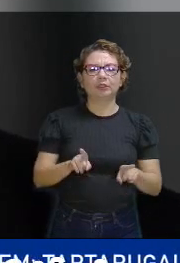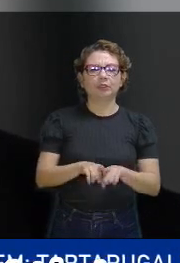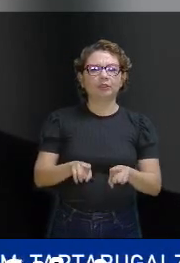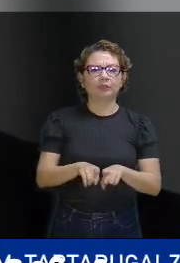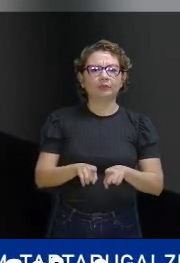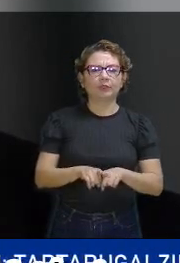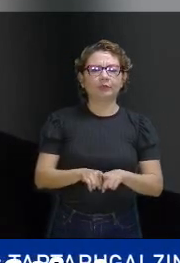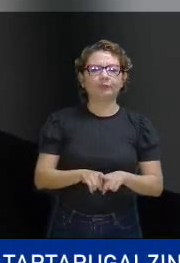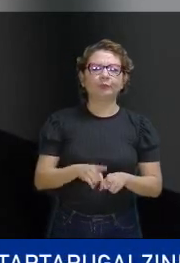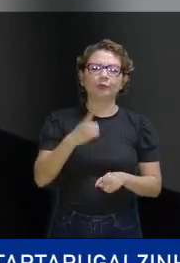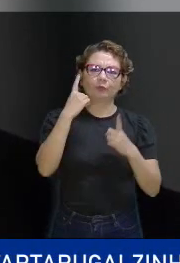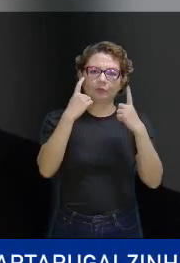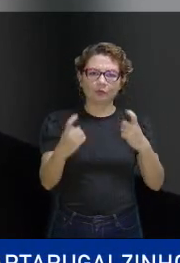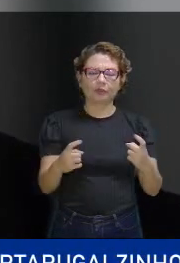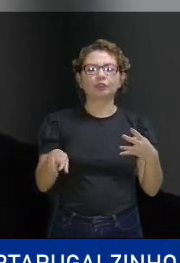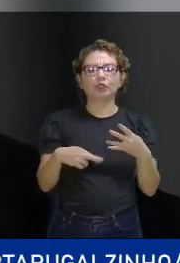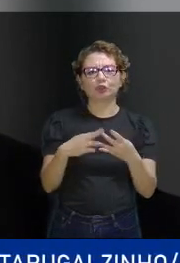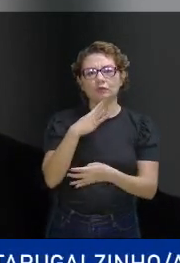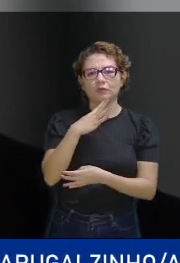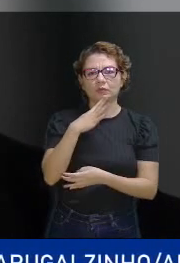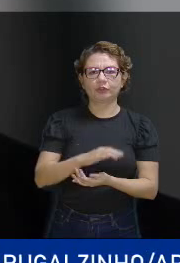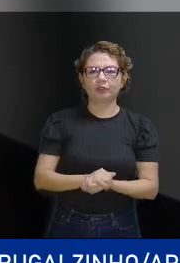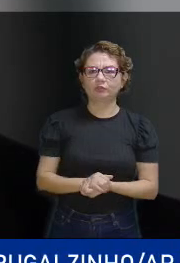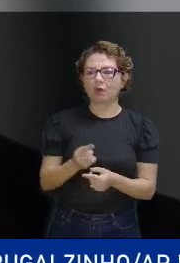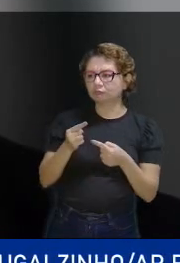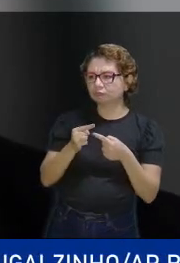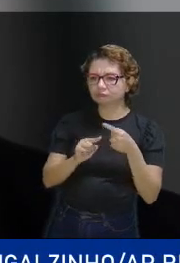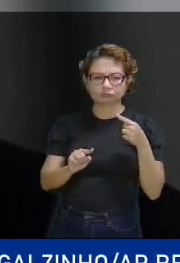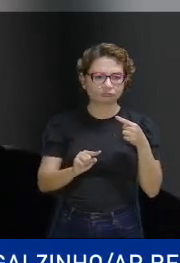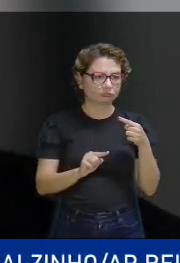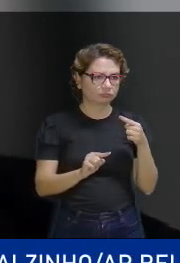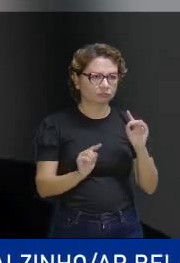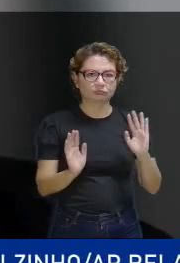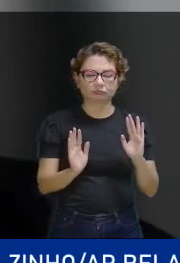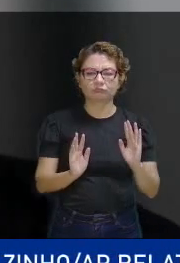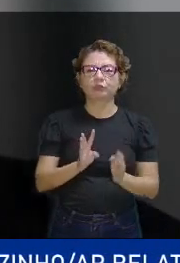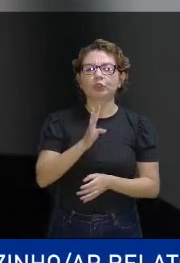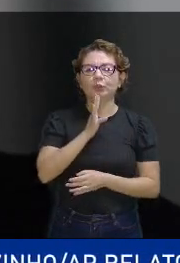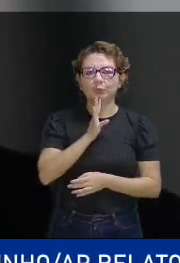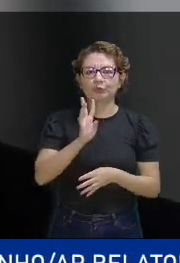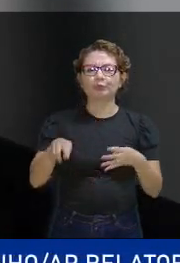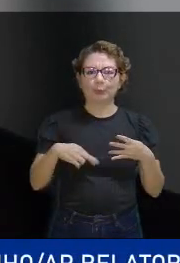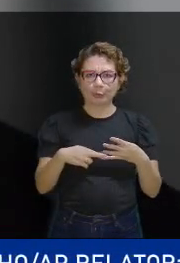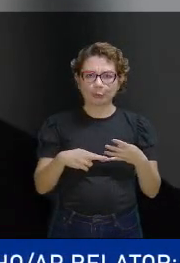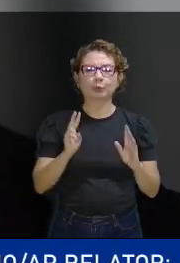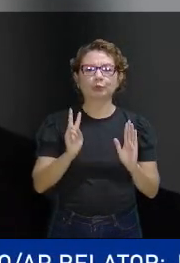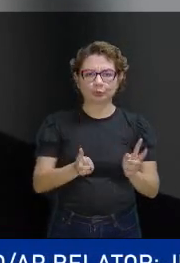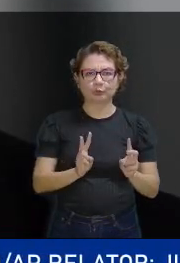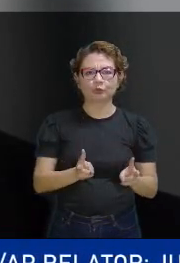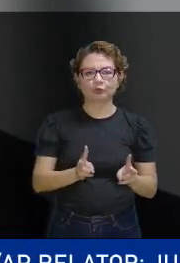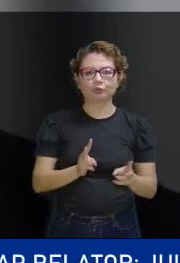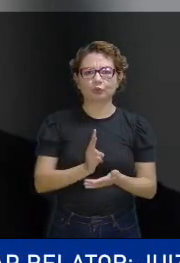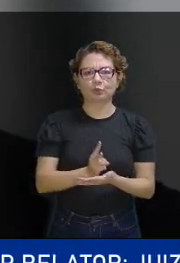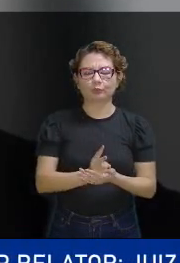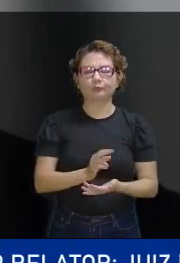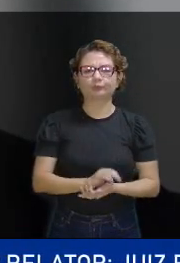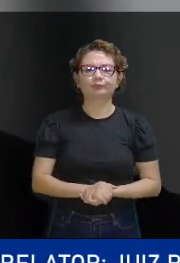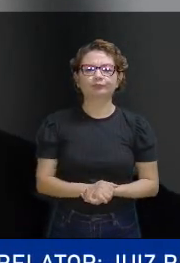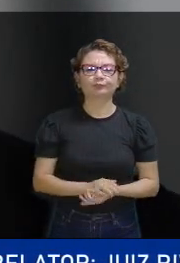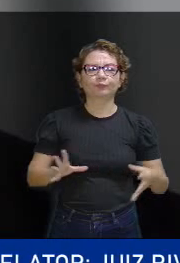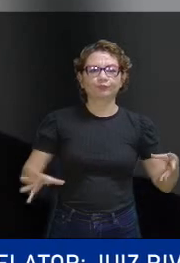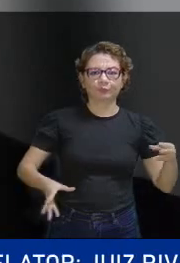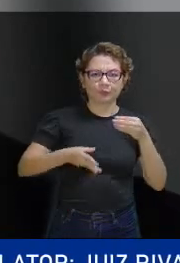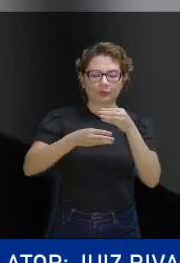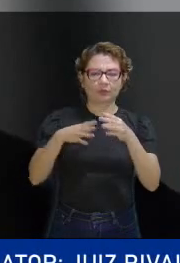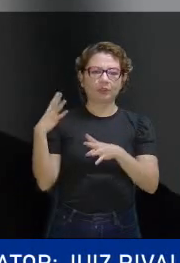juiz Rivaldo Valente. Dele conheço. Alguma objeção? Não? Está conhecido, pode prosseguir. Senhor presidente, fazer um resumo